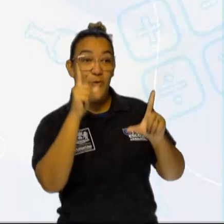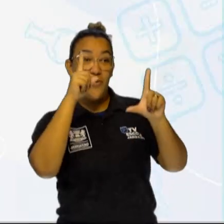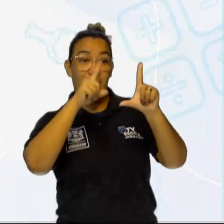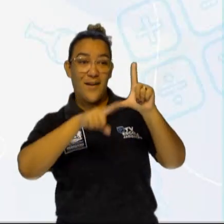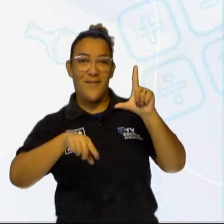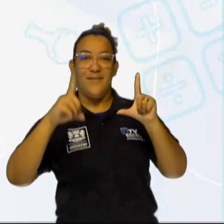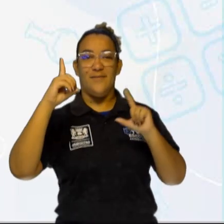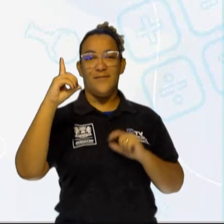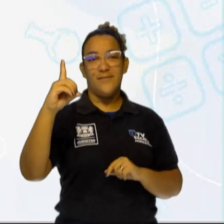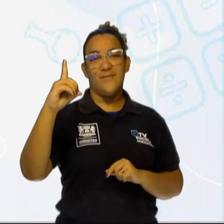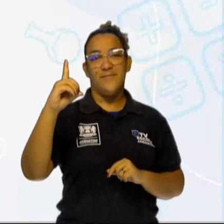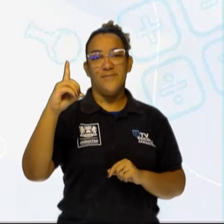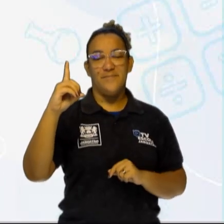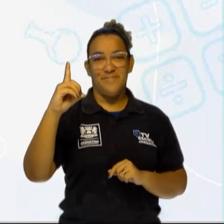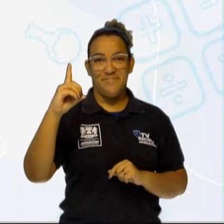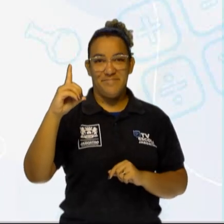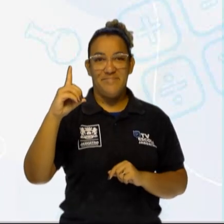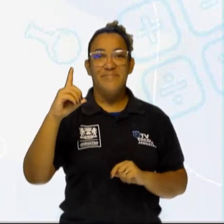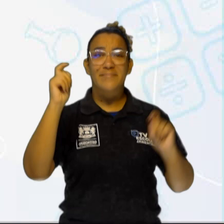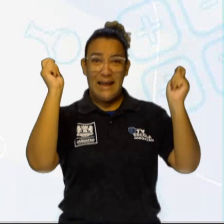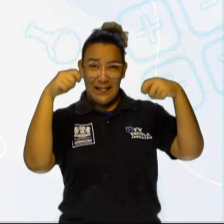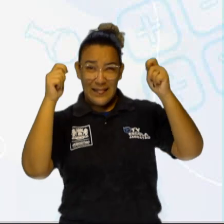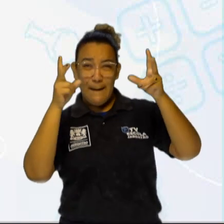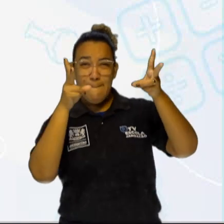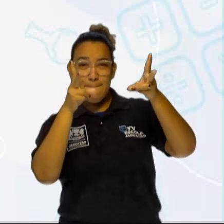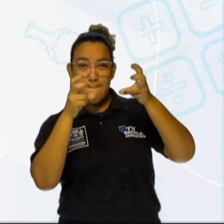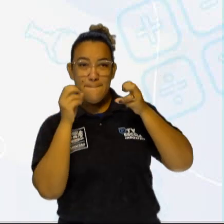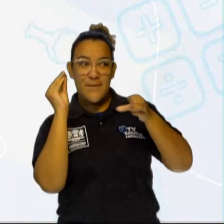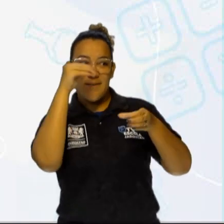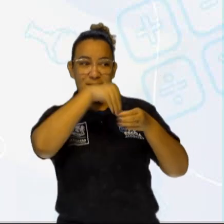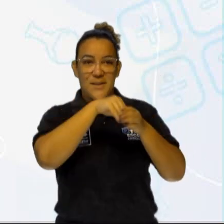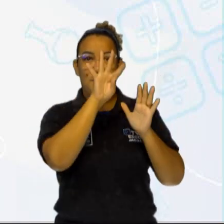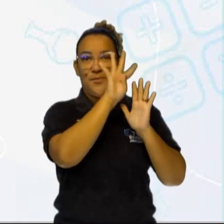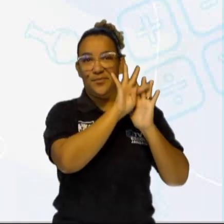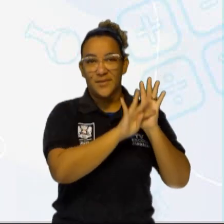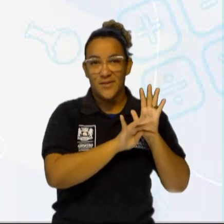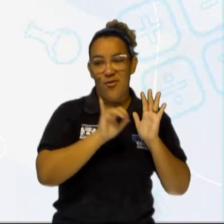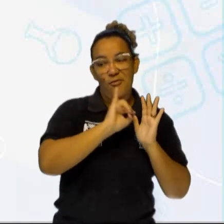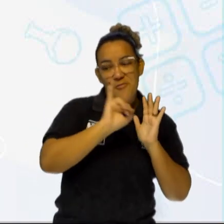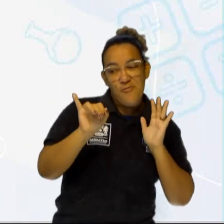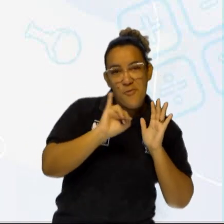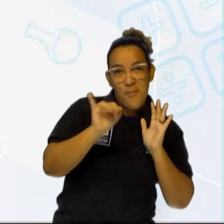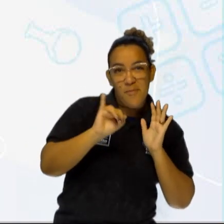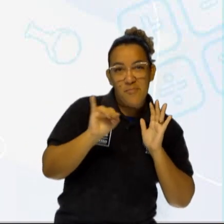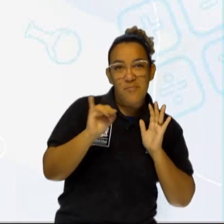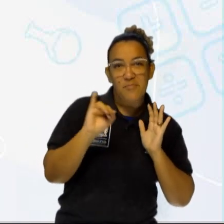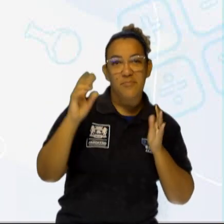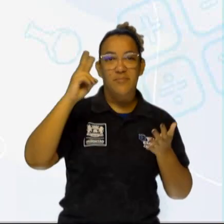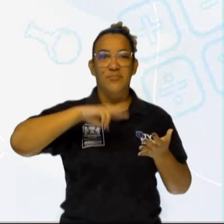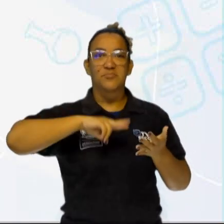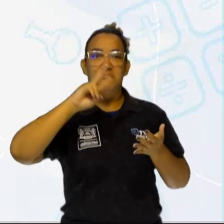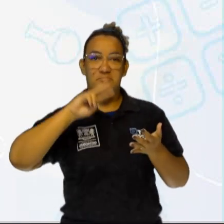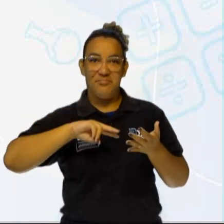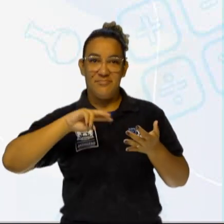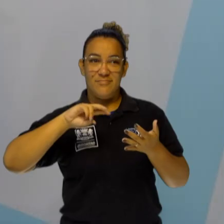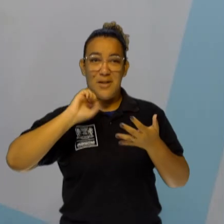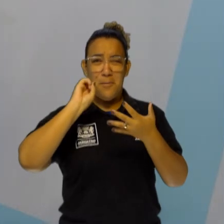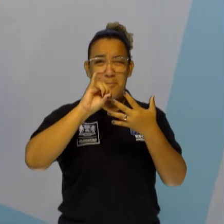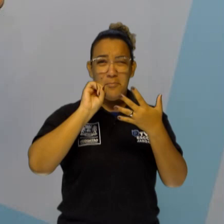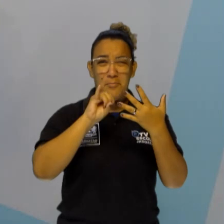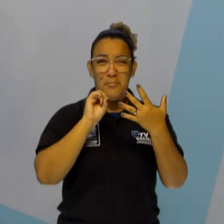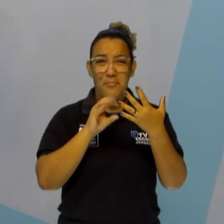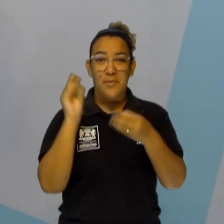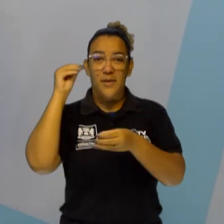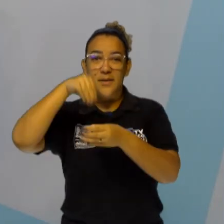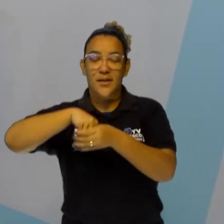D, né, que é o que a gente consegue perceber, que o texto fornece informações ao leitor para que ele levante hipóteses sobre o conteúdo do livro,